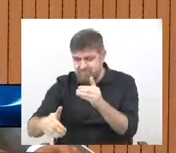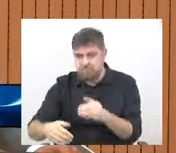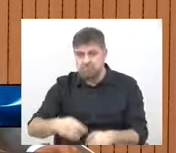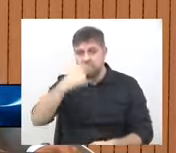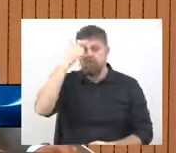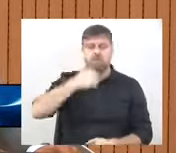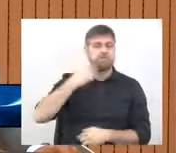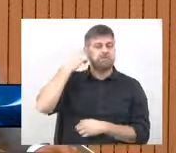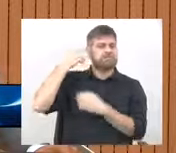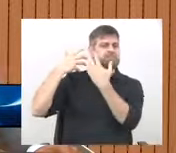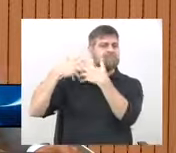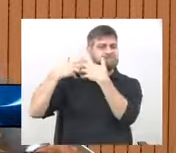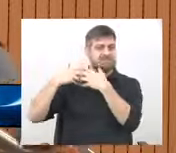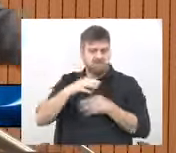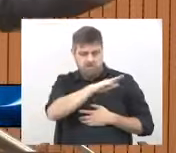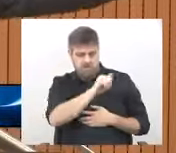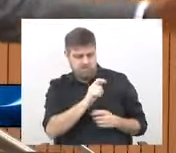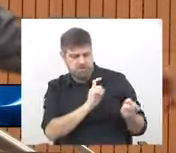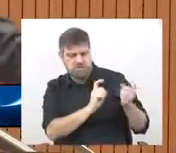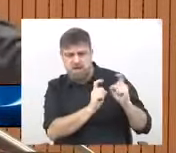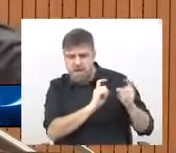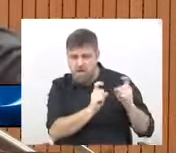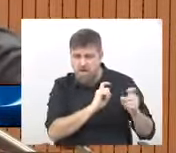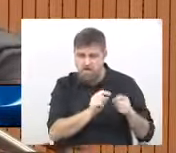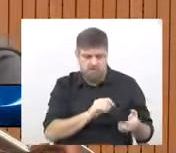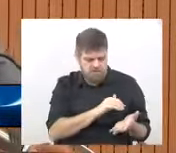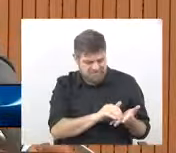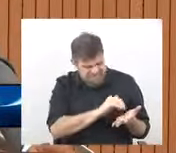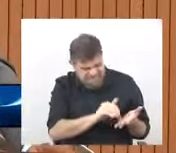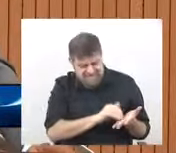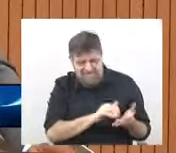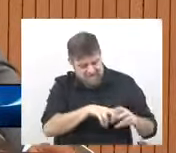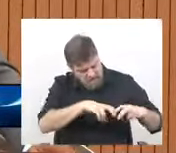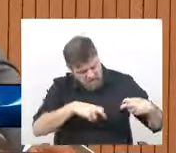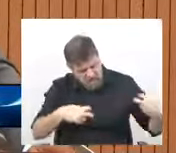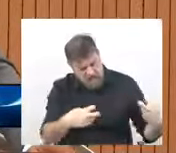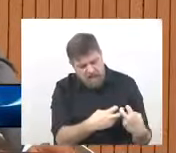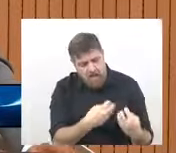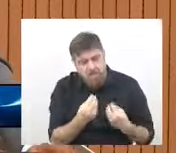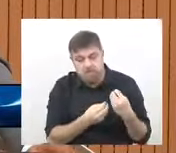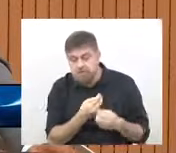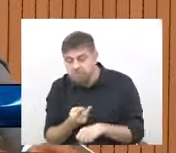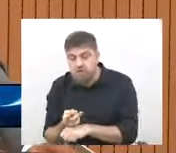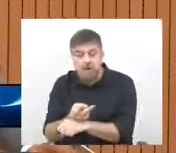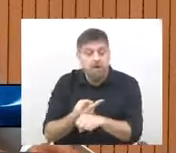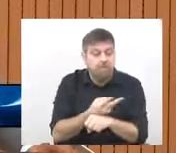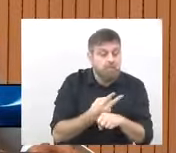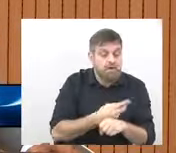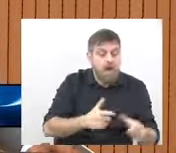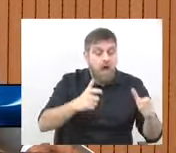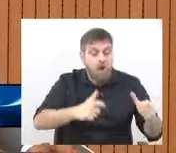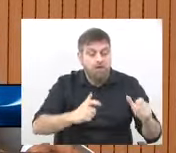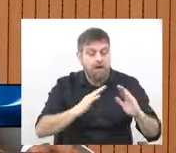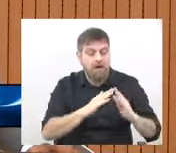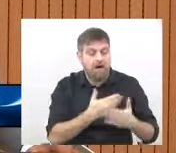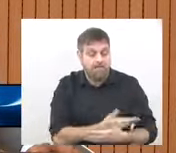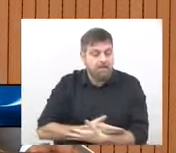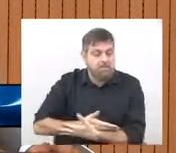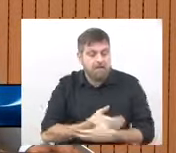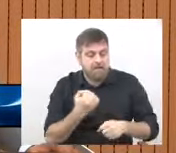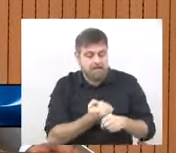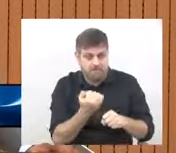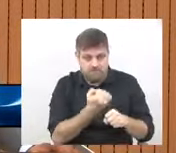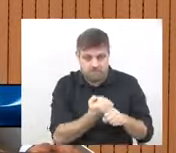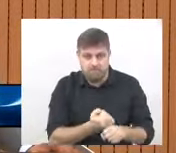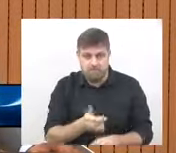vereador fez? Várias reuniões com o Pedro, com o secretário, com todos, até a gente achar um local para colocar aquela nave-mãe. Tiramos